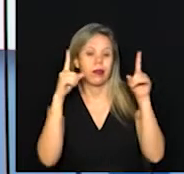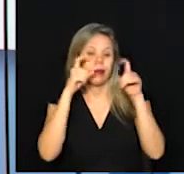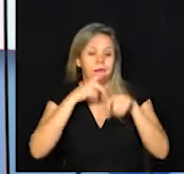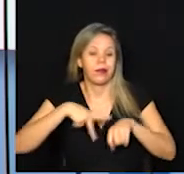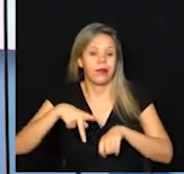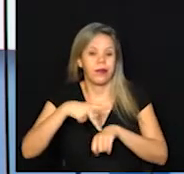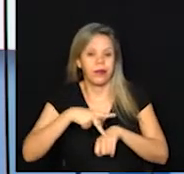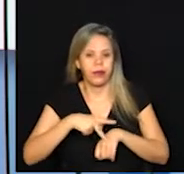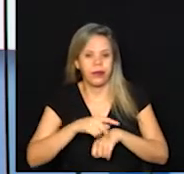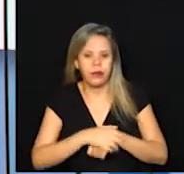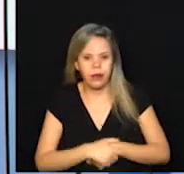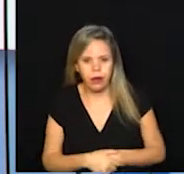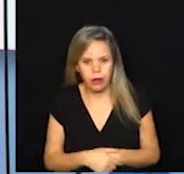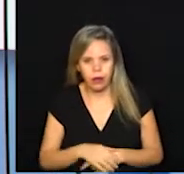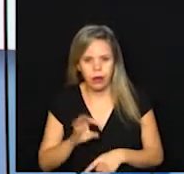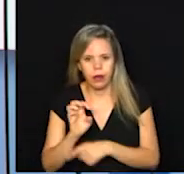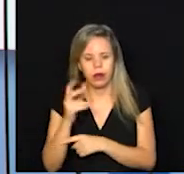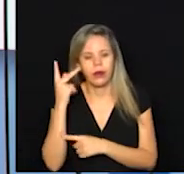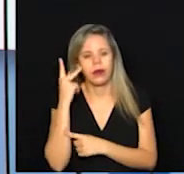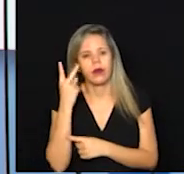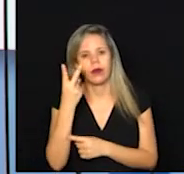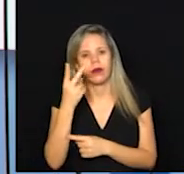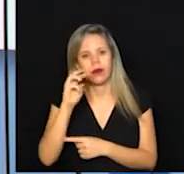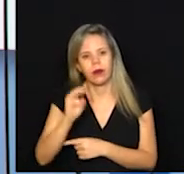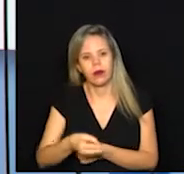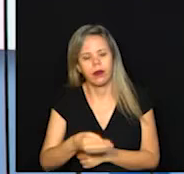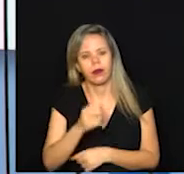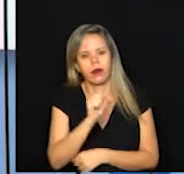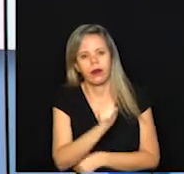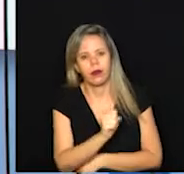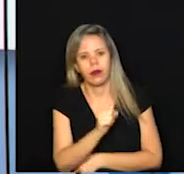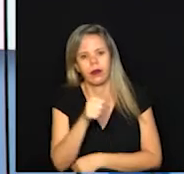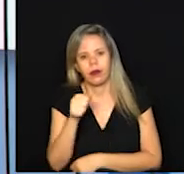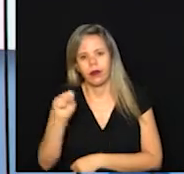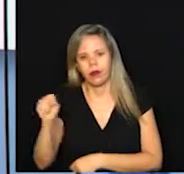o país. No estado de São Paulo,